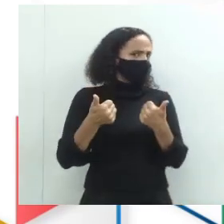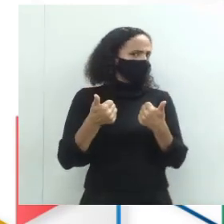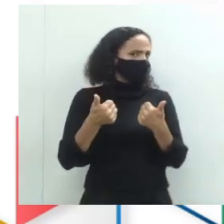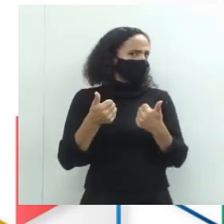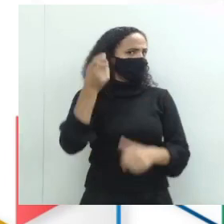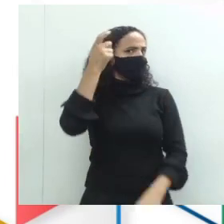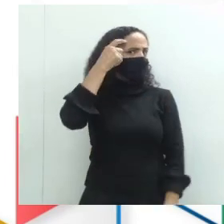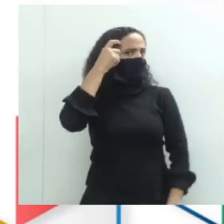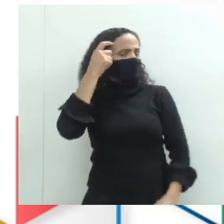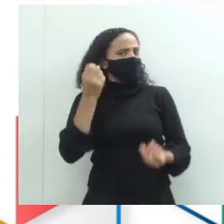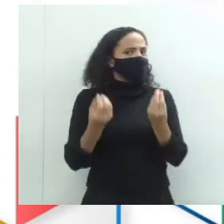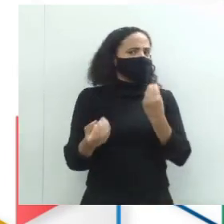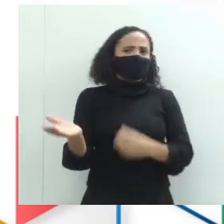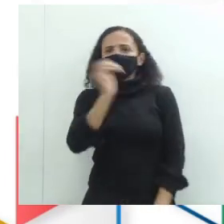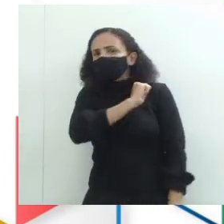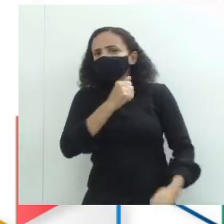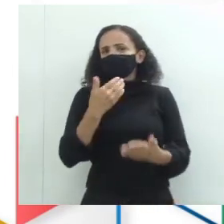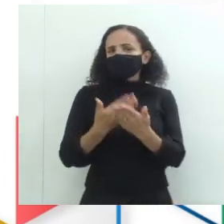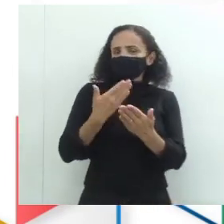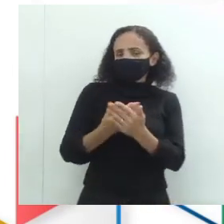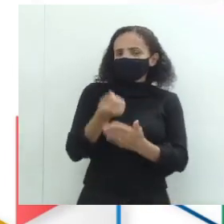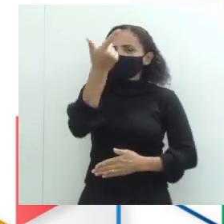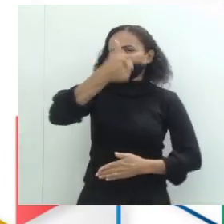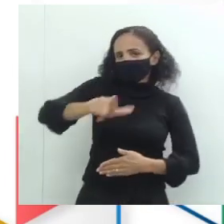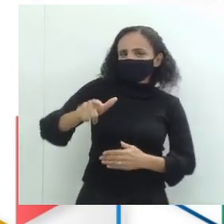de variável? Então vem comigo para a gente fazer outros exemplos, tá?